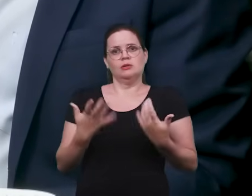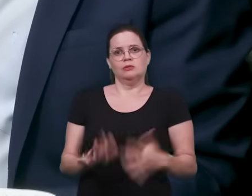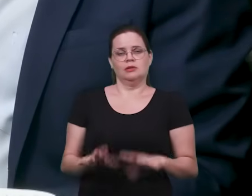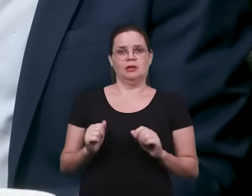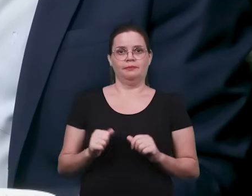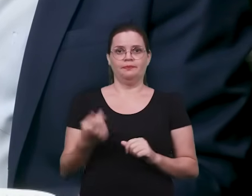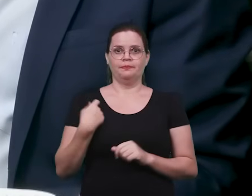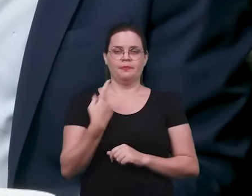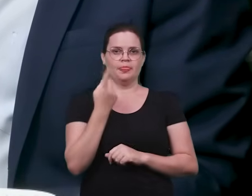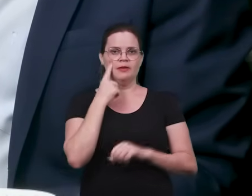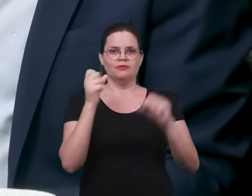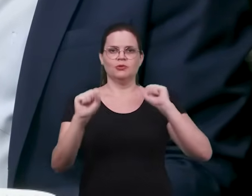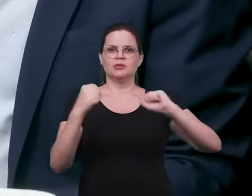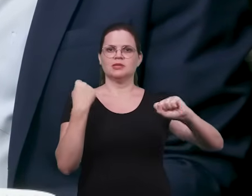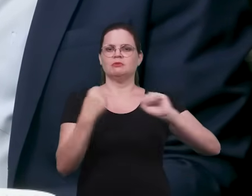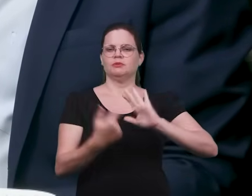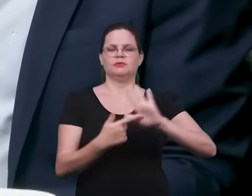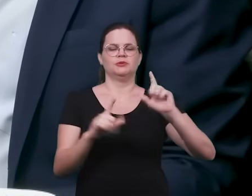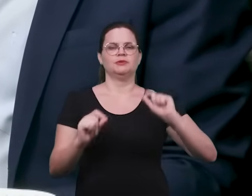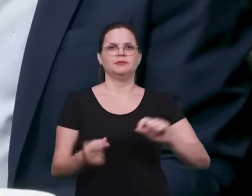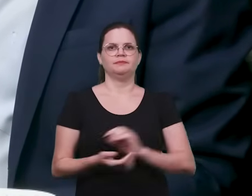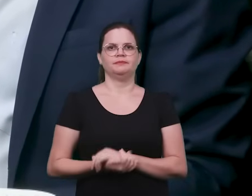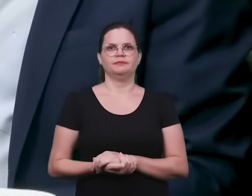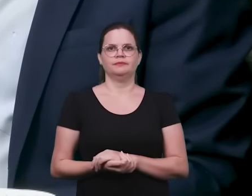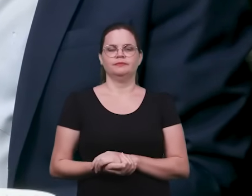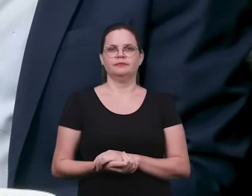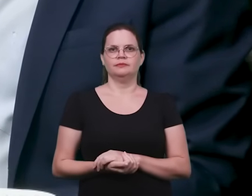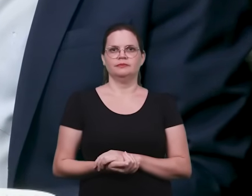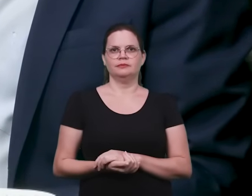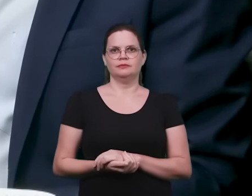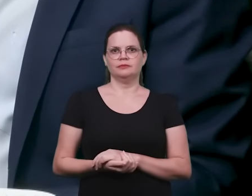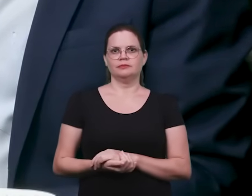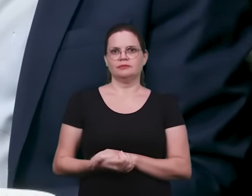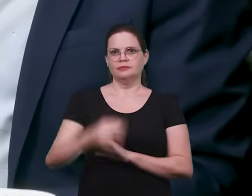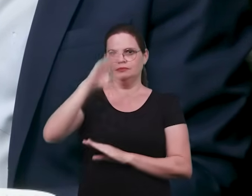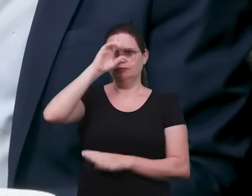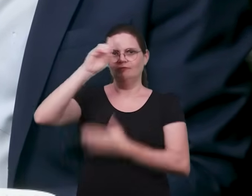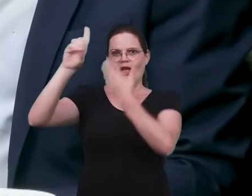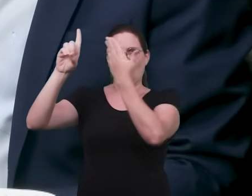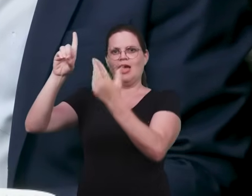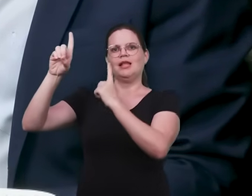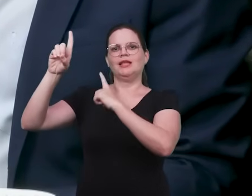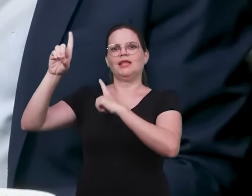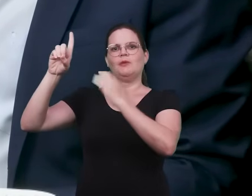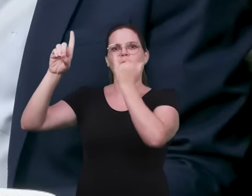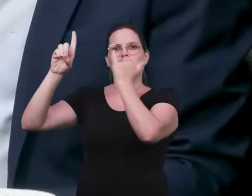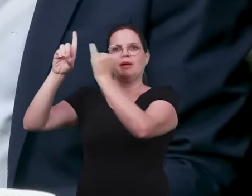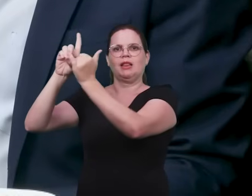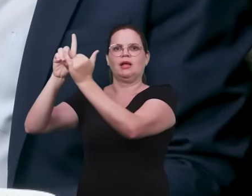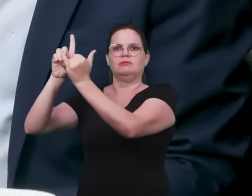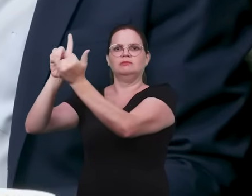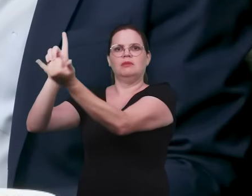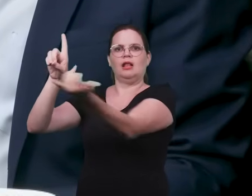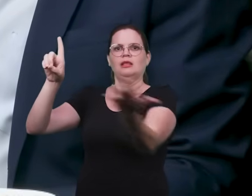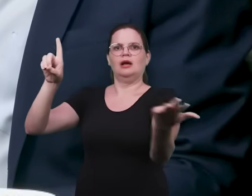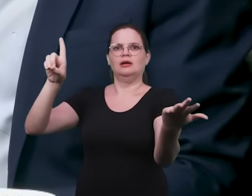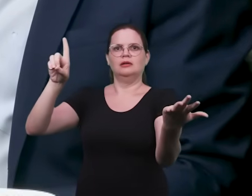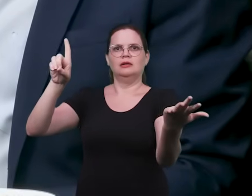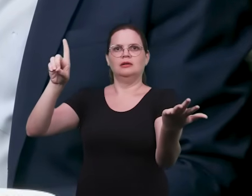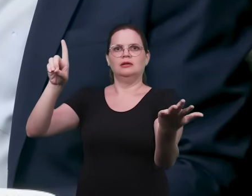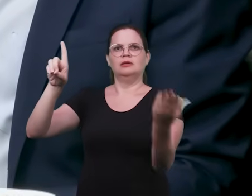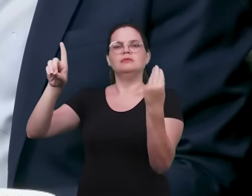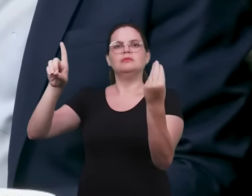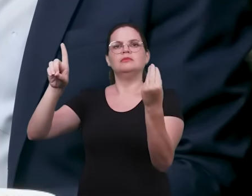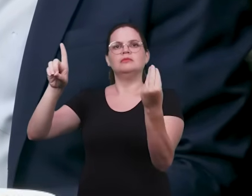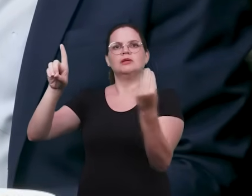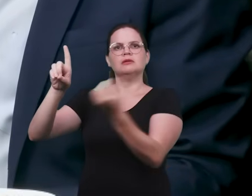coisa maravilhosa também nos Salmos, que o salmista diz assim, contigo está o perdão. Para quê? Ele diz, para que